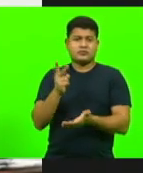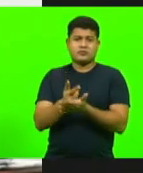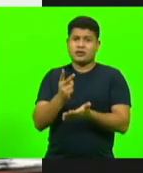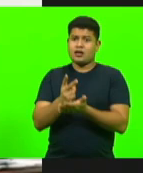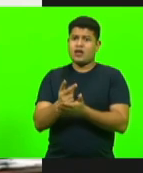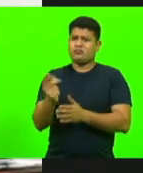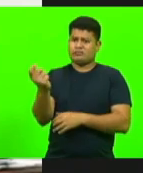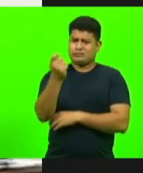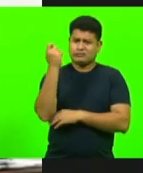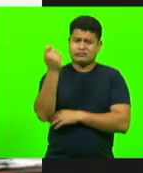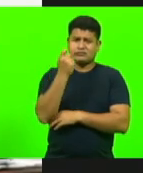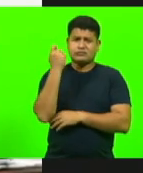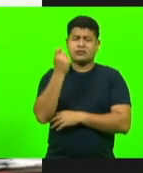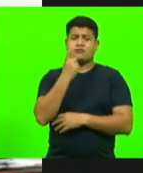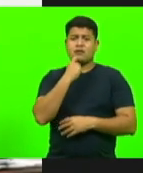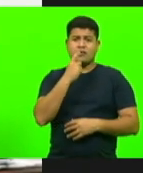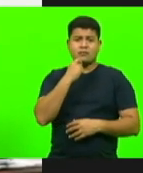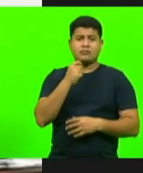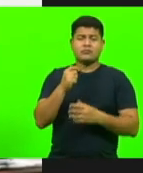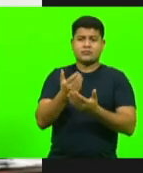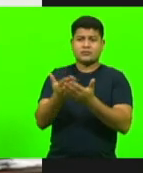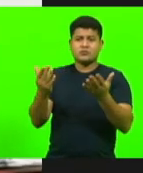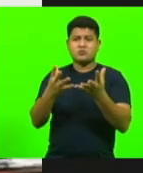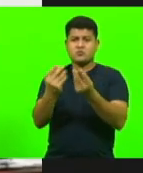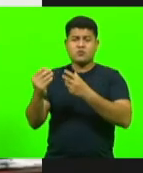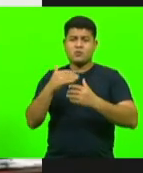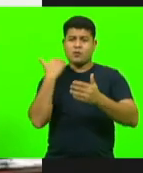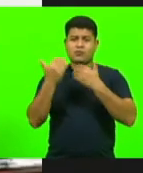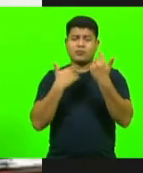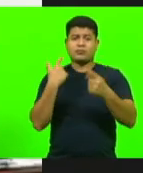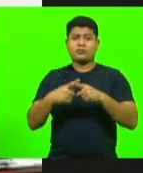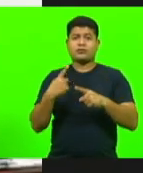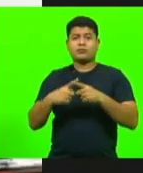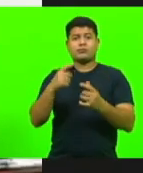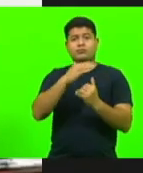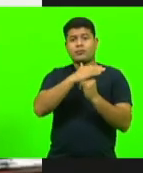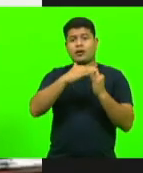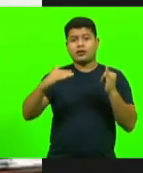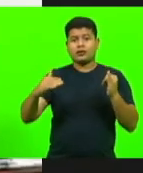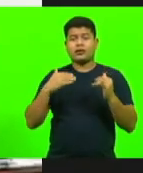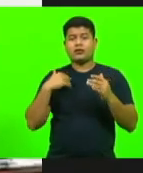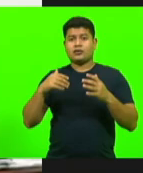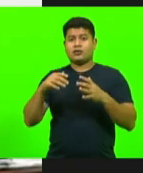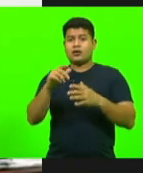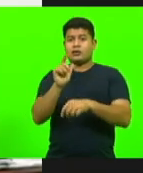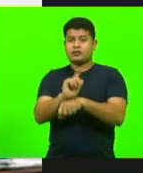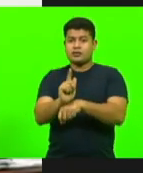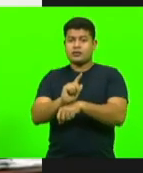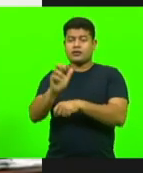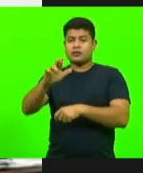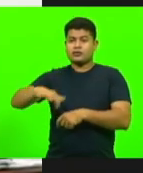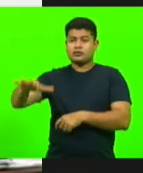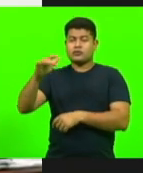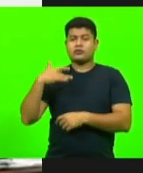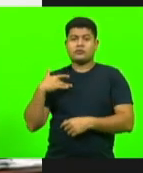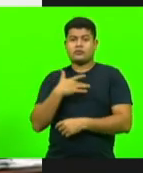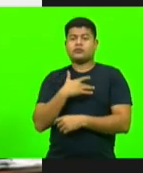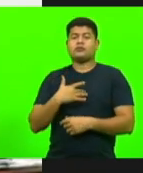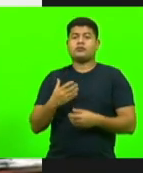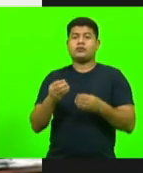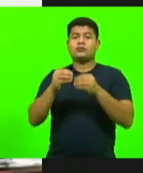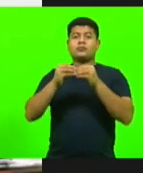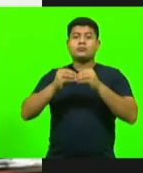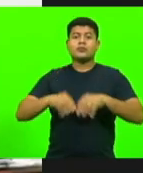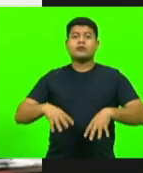grave ou no vermelho porque metade da G os jornais saúde Quintas e isso prejudicou a implementação a